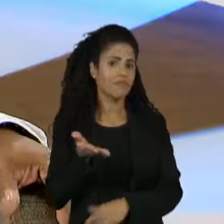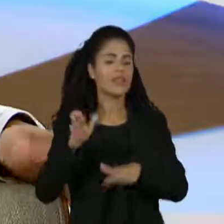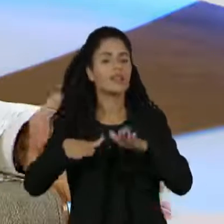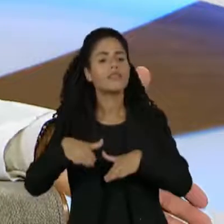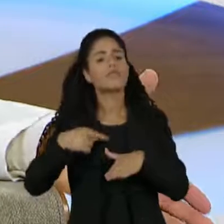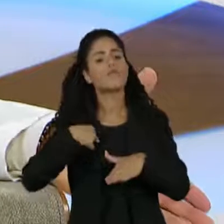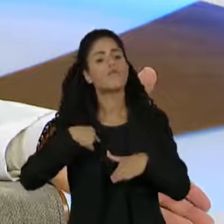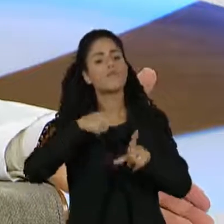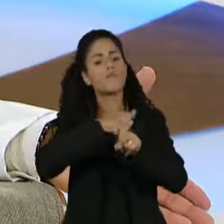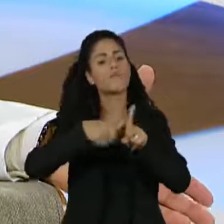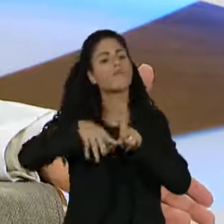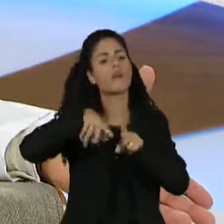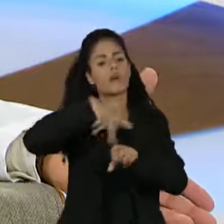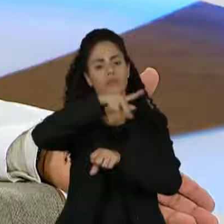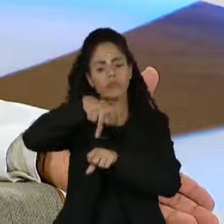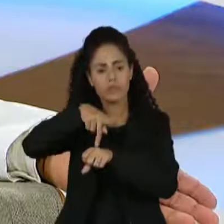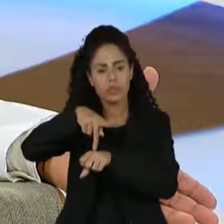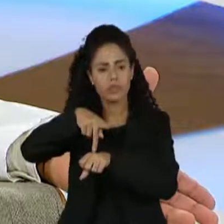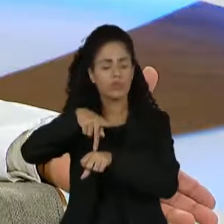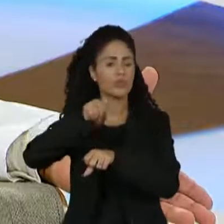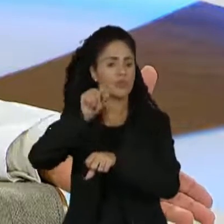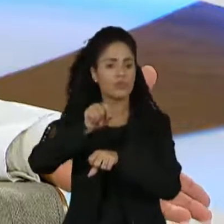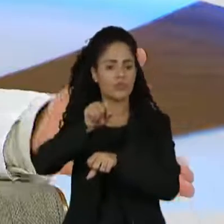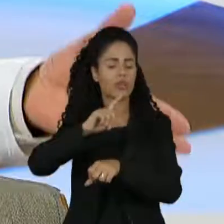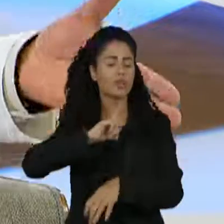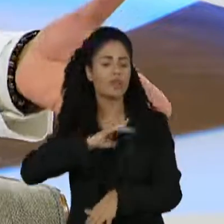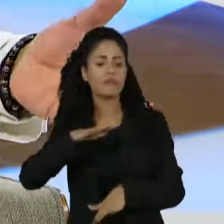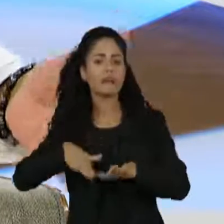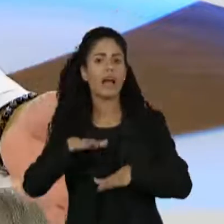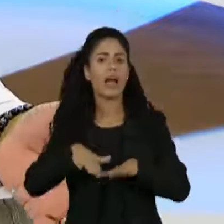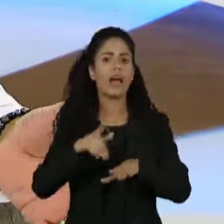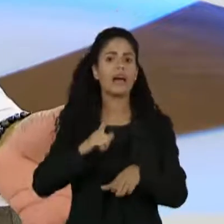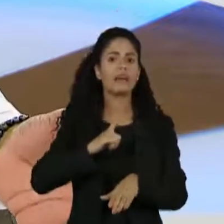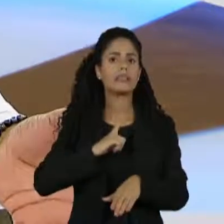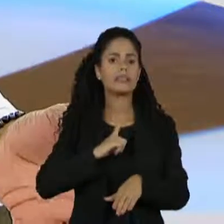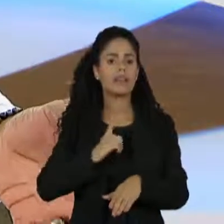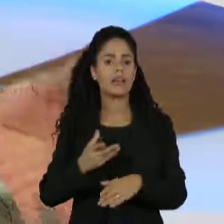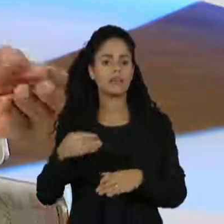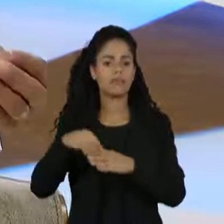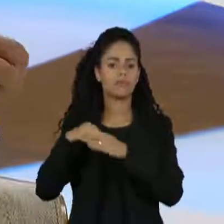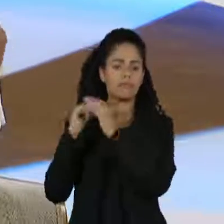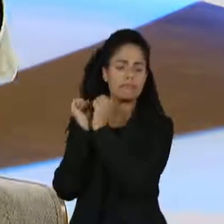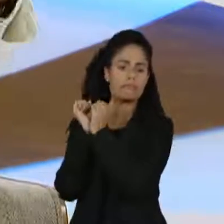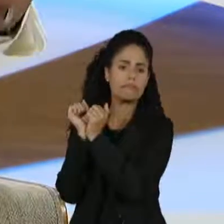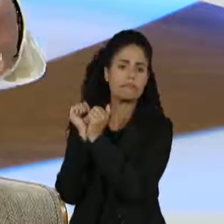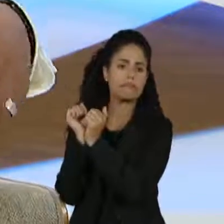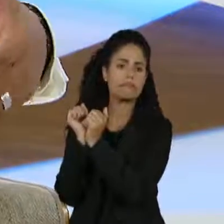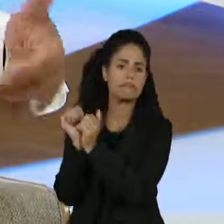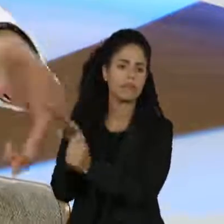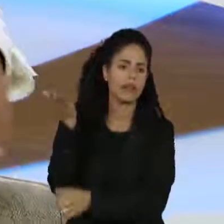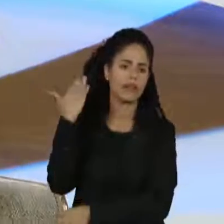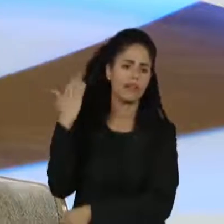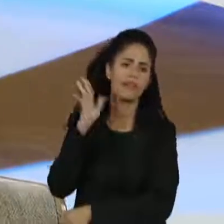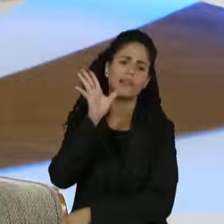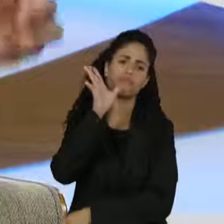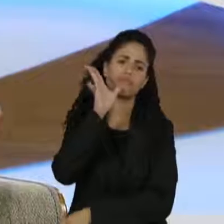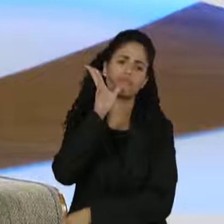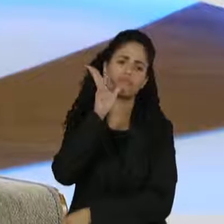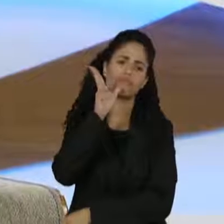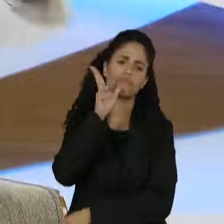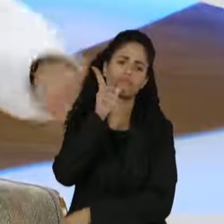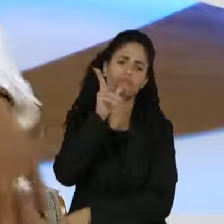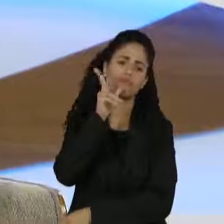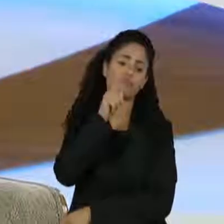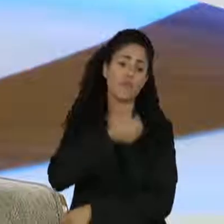uma estrutura de um país que ainda guarda os seus resquícios da escravidão. Foi o país que demorou, foi o país que teve o maior número